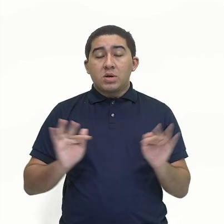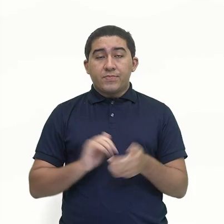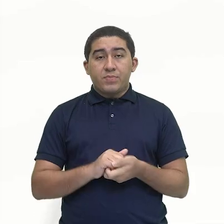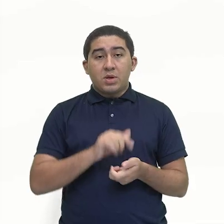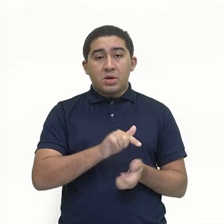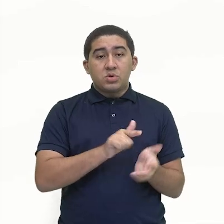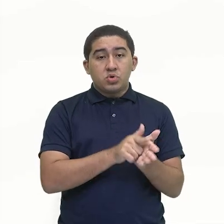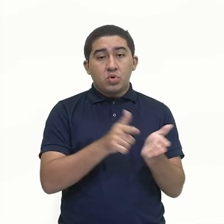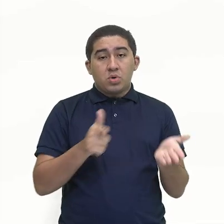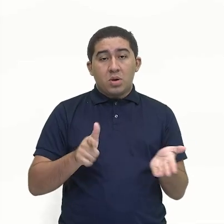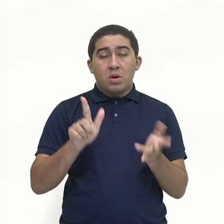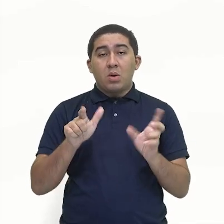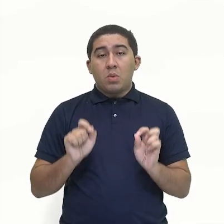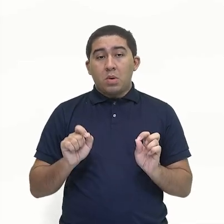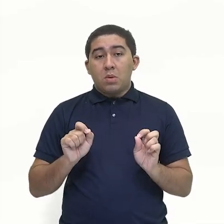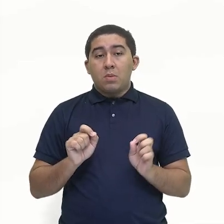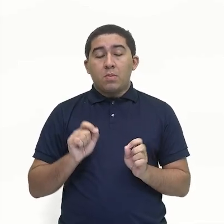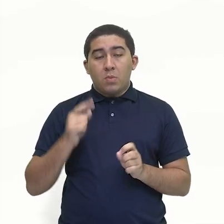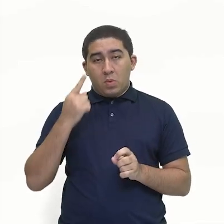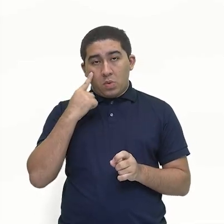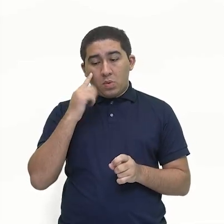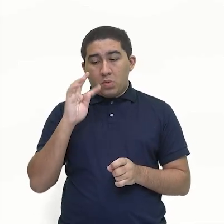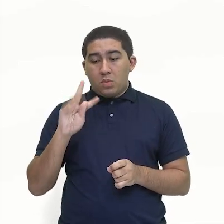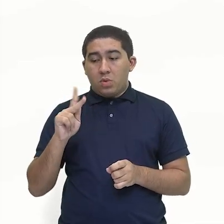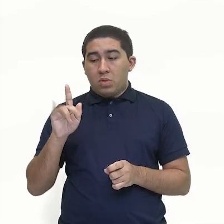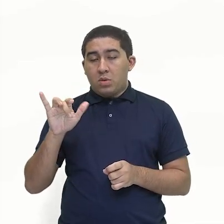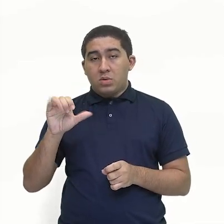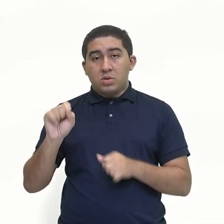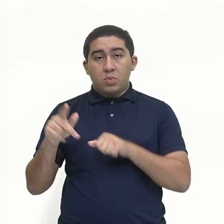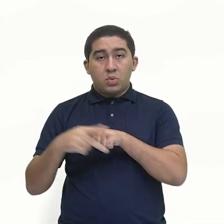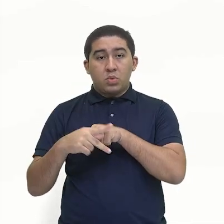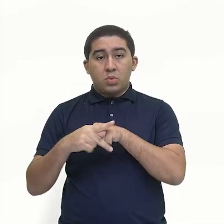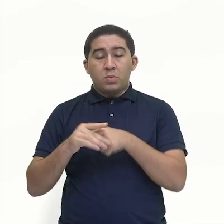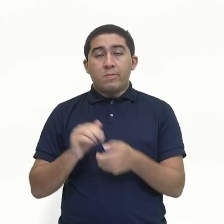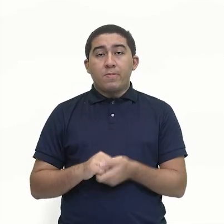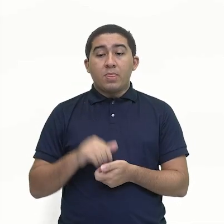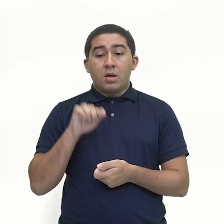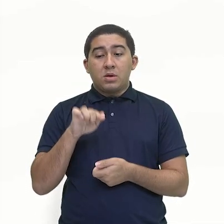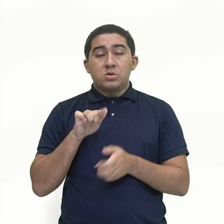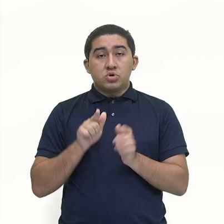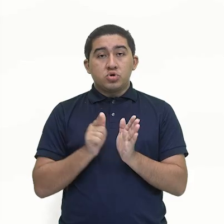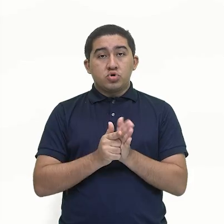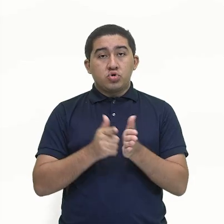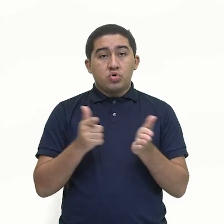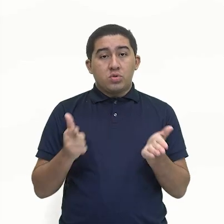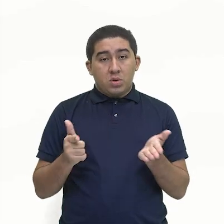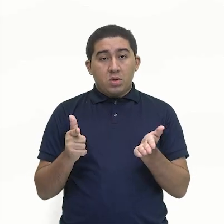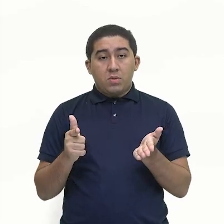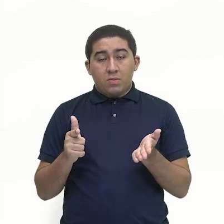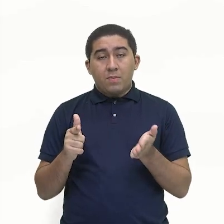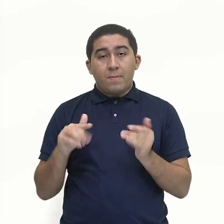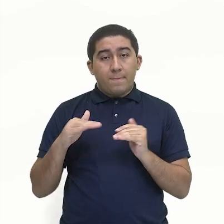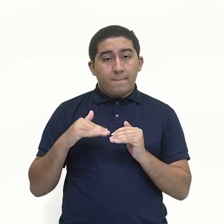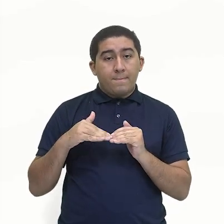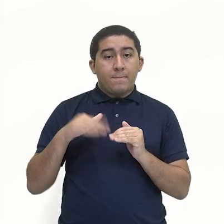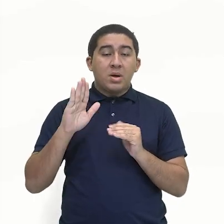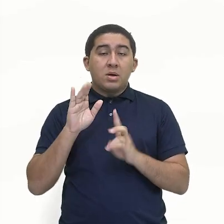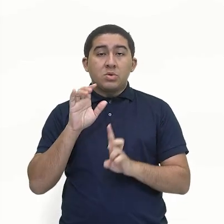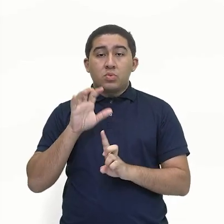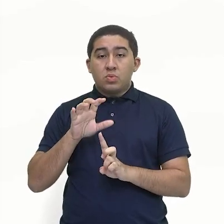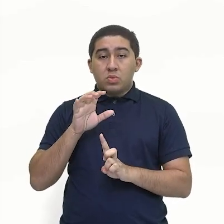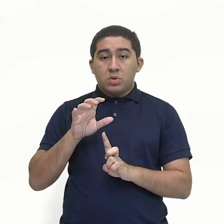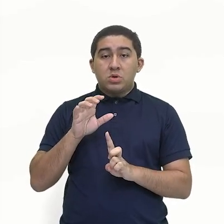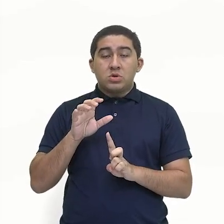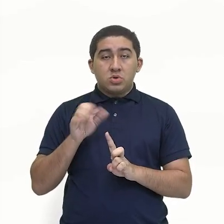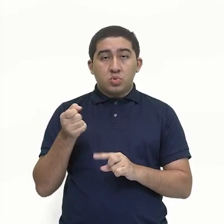Este jornal, palavrinha, né, o pronome demonstrativo, this, este journal, is more